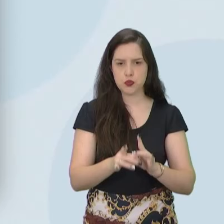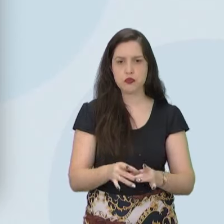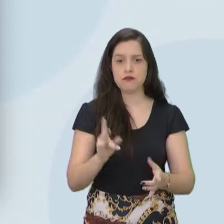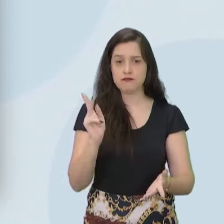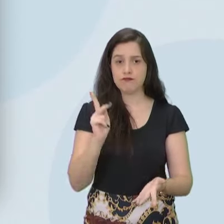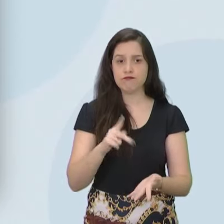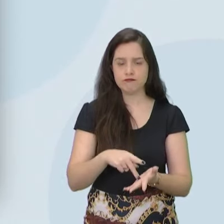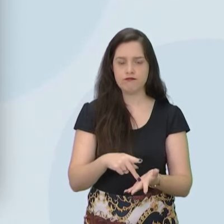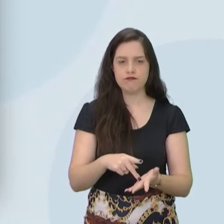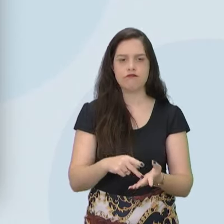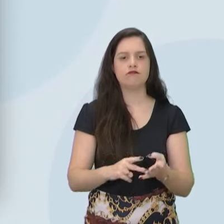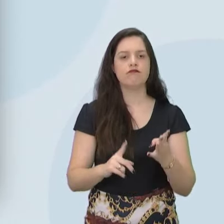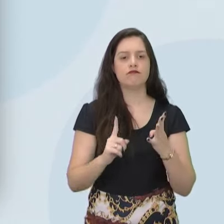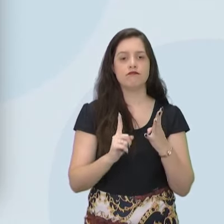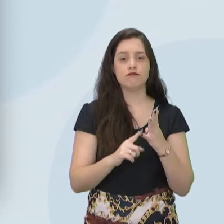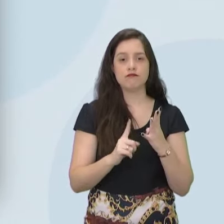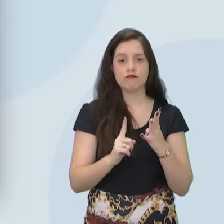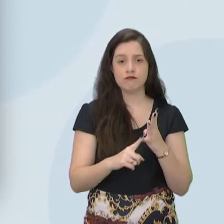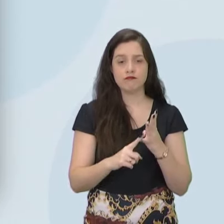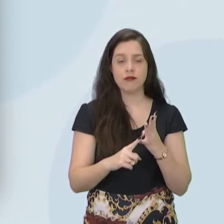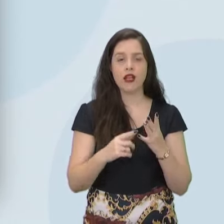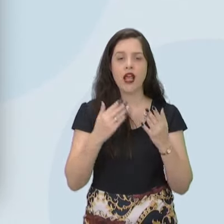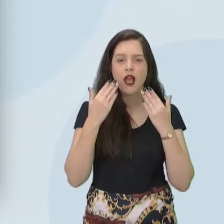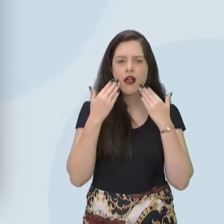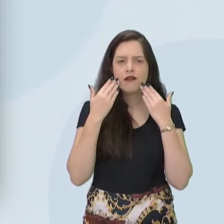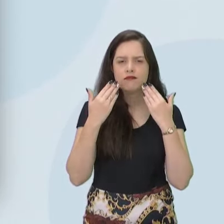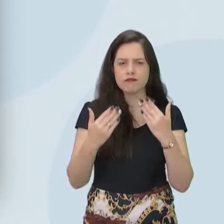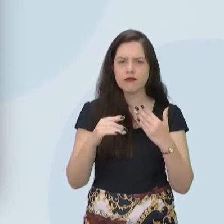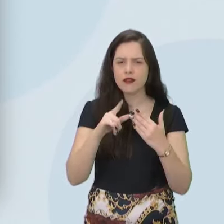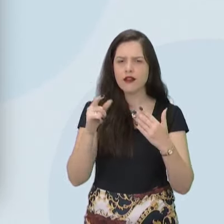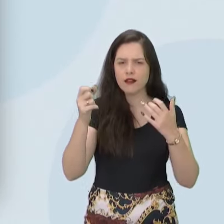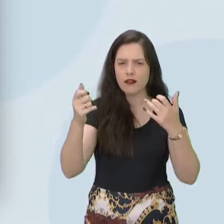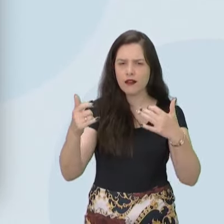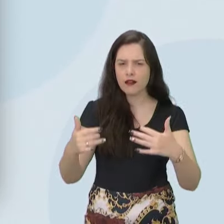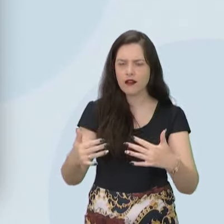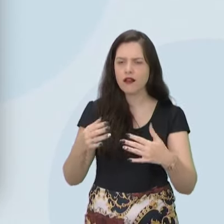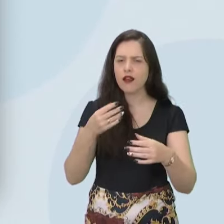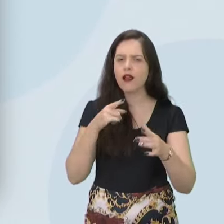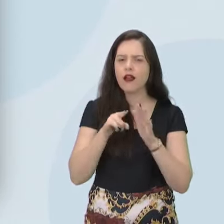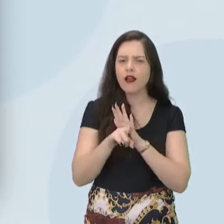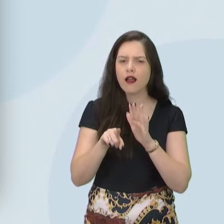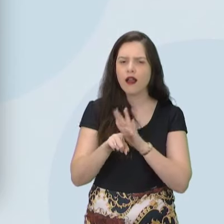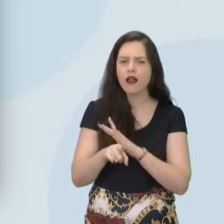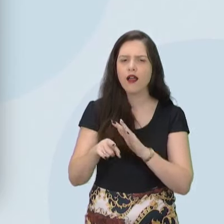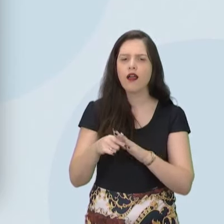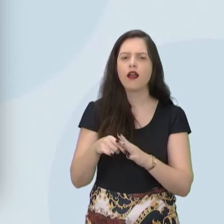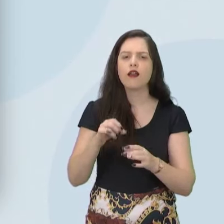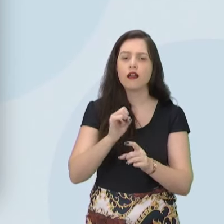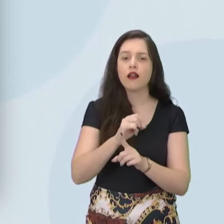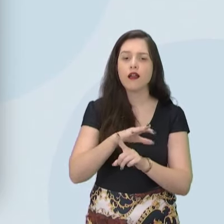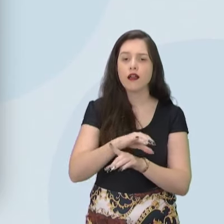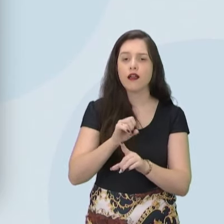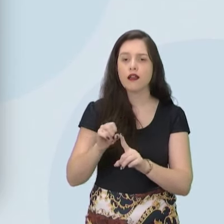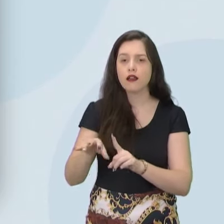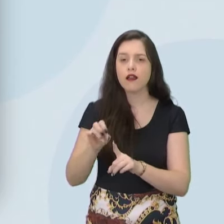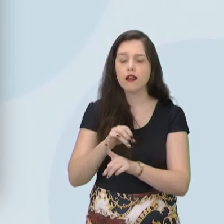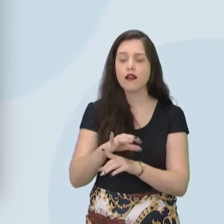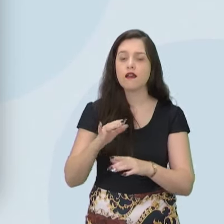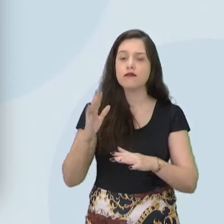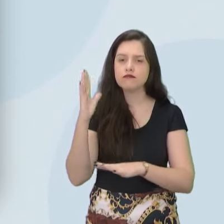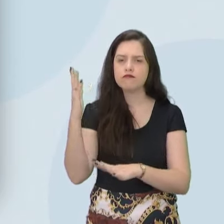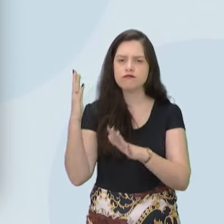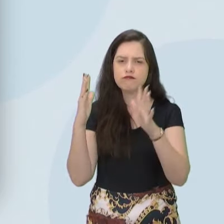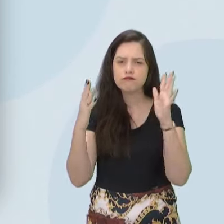originais. E a 07, identificar e explicar questões socioculturais e ambientais,